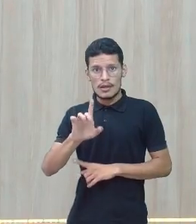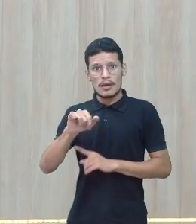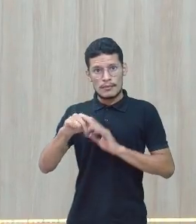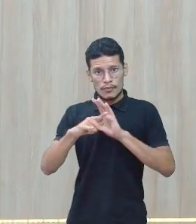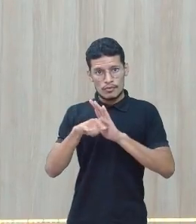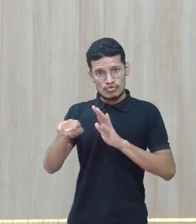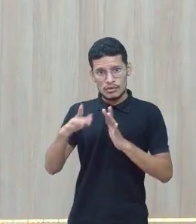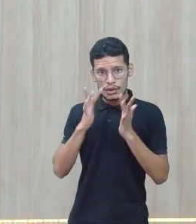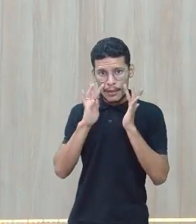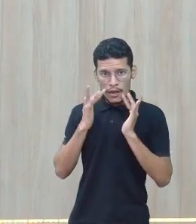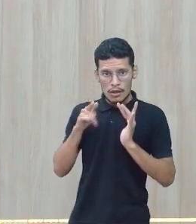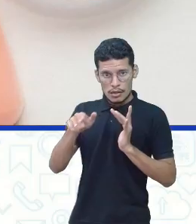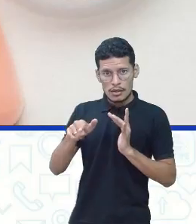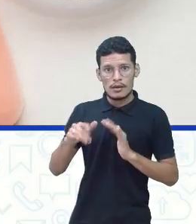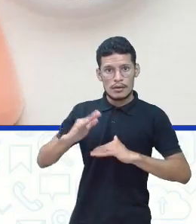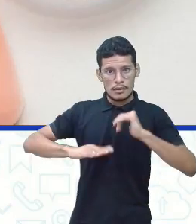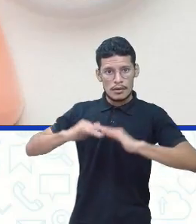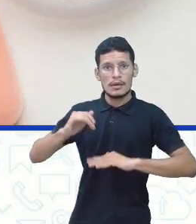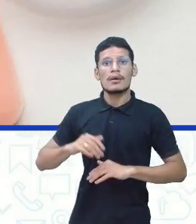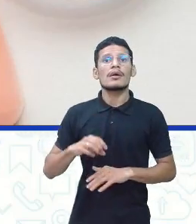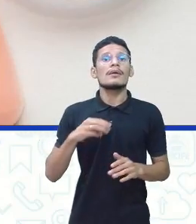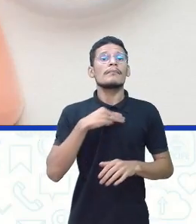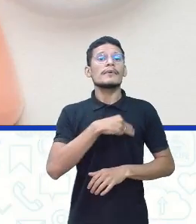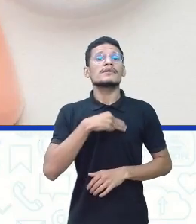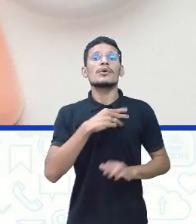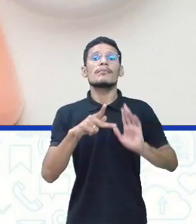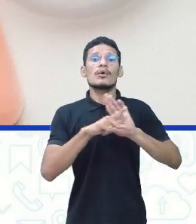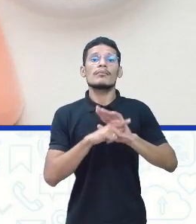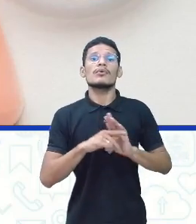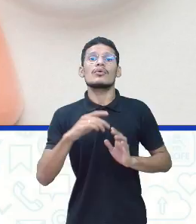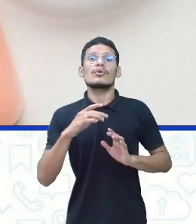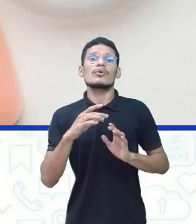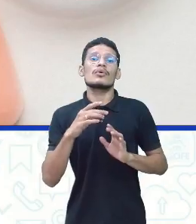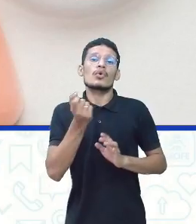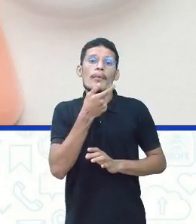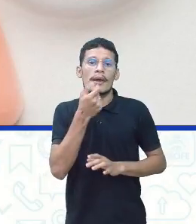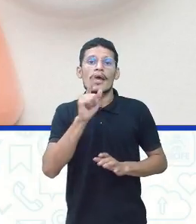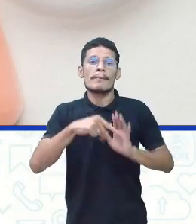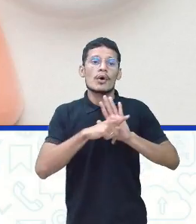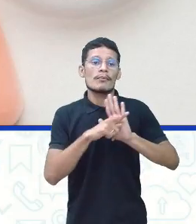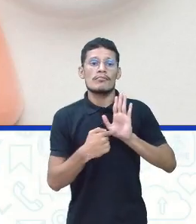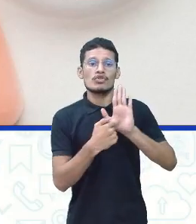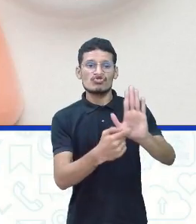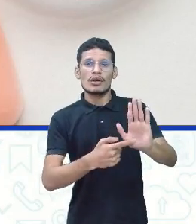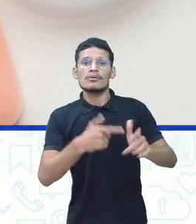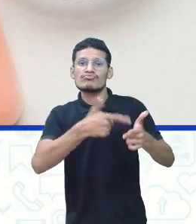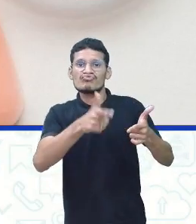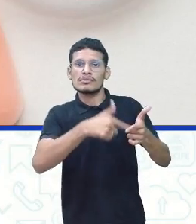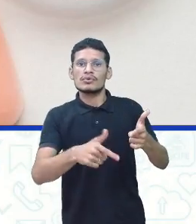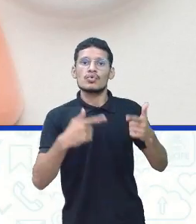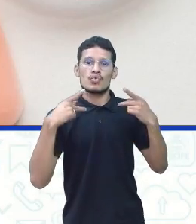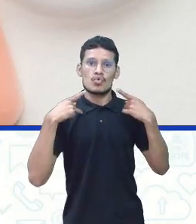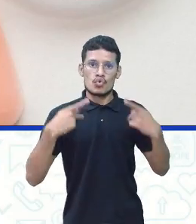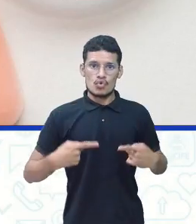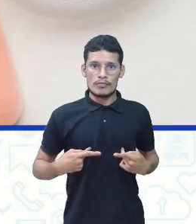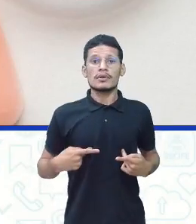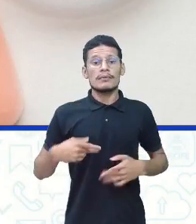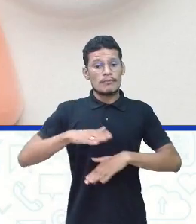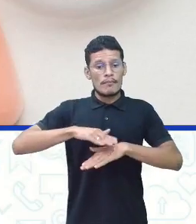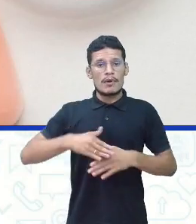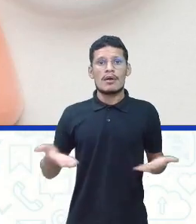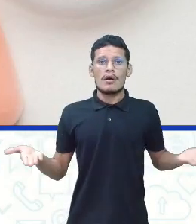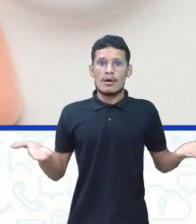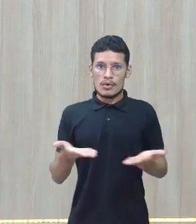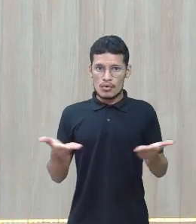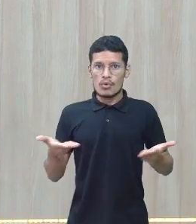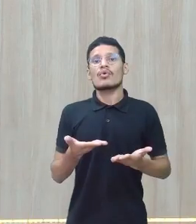dramaturgo, e ele fala que a missão da comédia é representar em geral todos os defeitos do homem, e em particular dos homens de nosso tempo. Então,